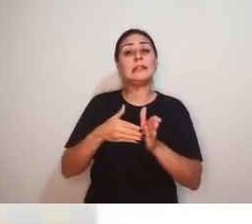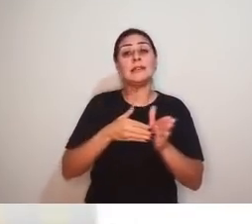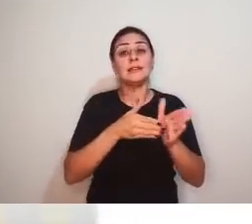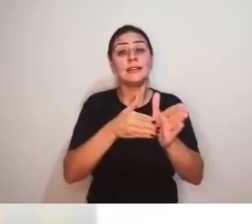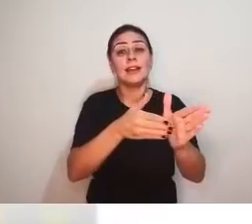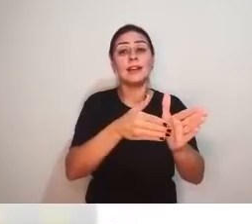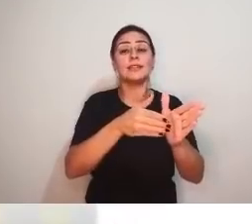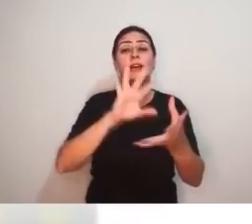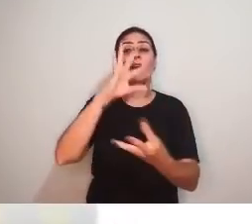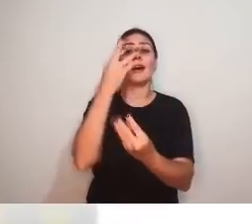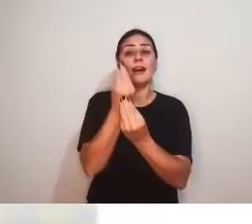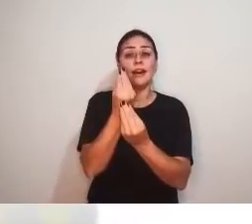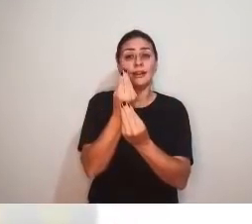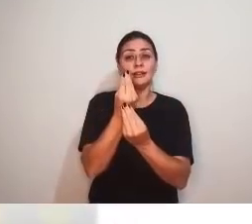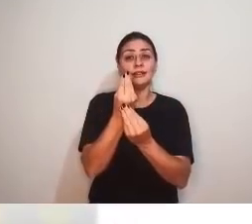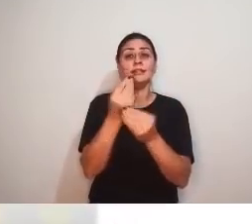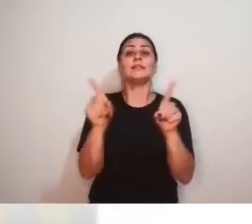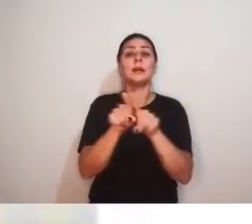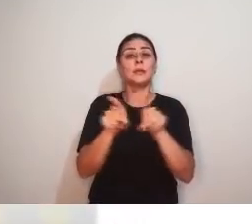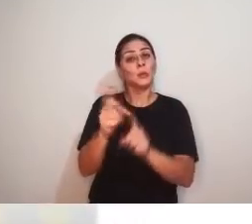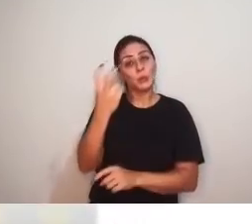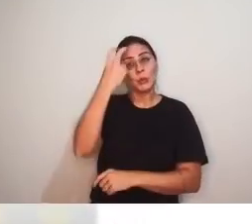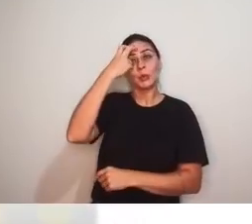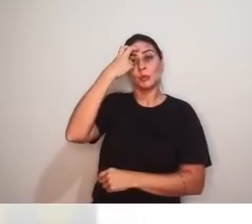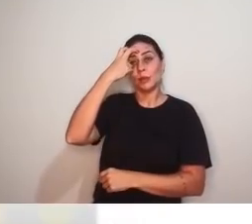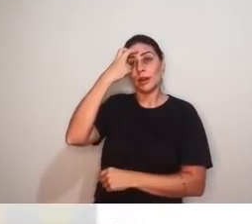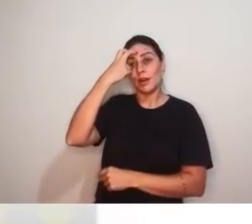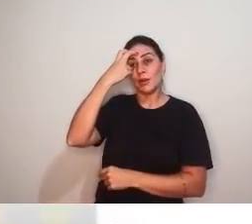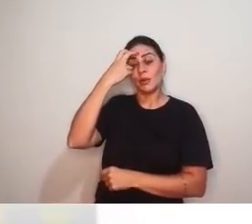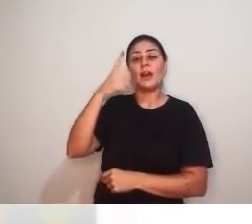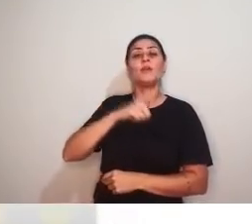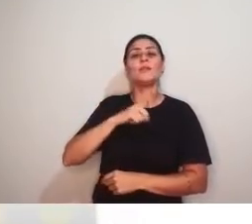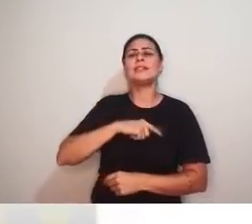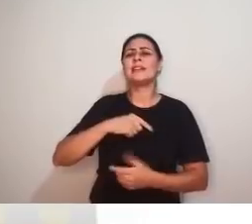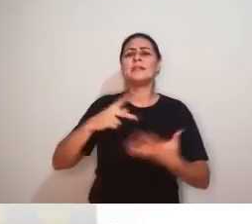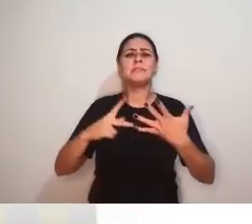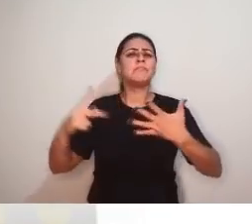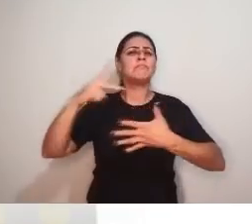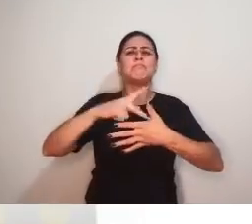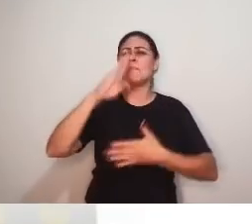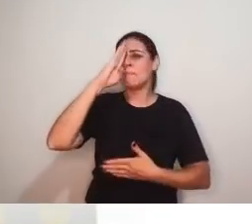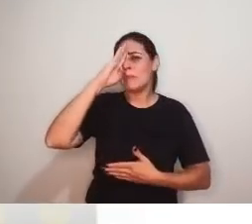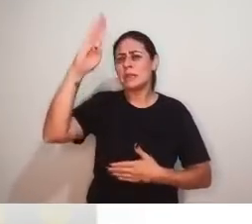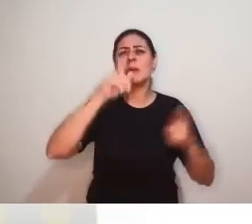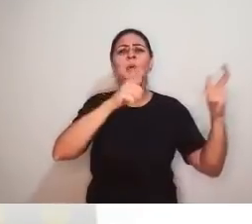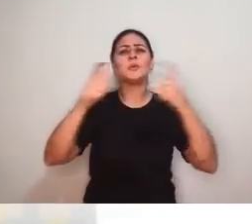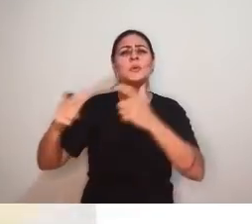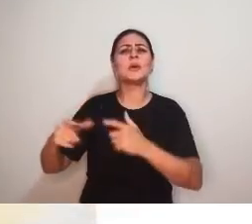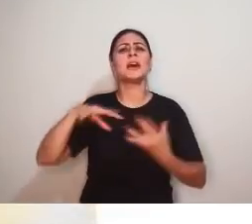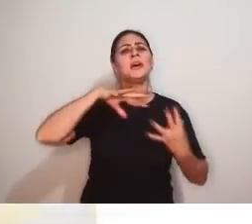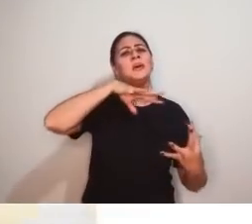que eu citei para vocês, tá? Usar o Google Arts and Culture. Né? Você tem aqui os